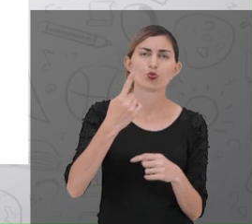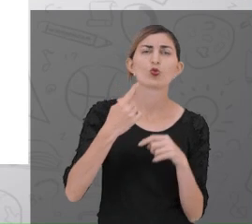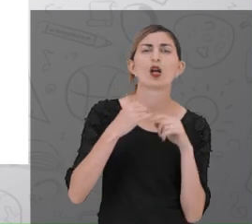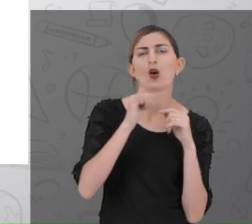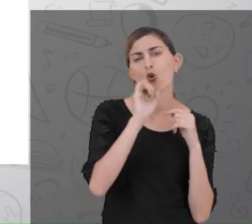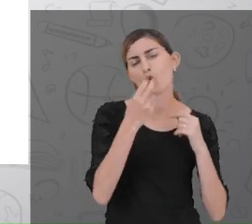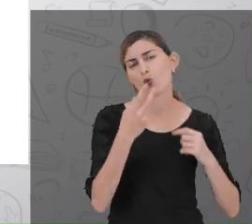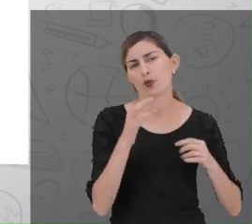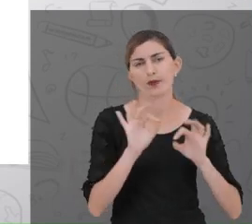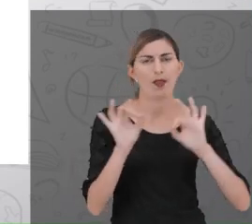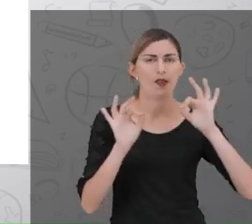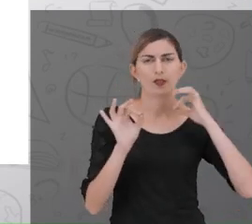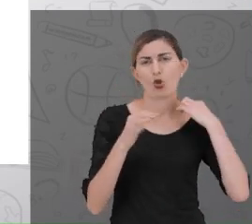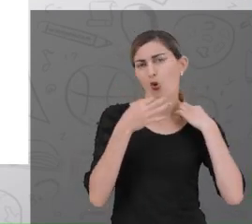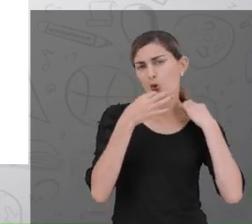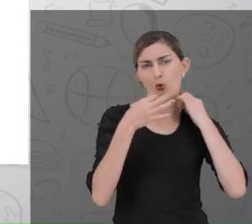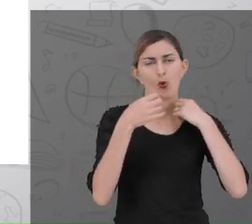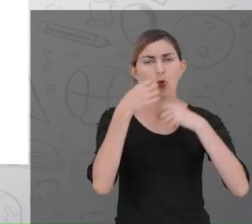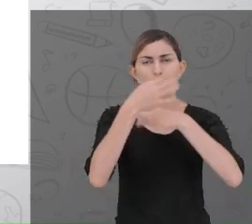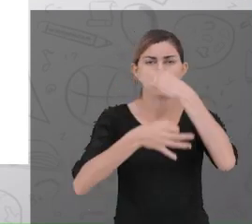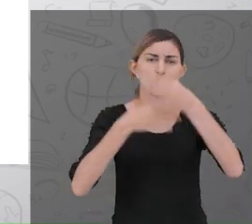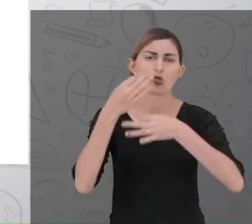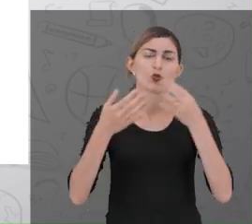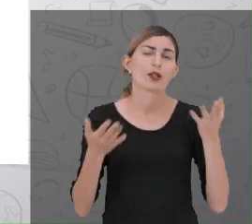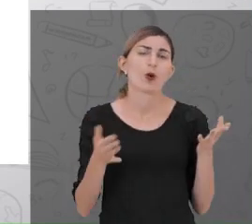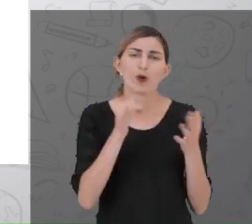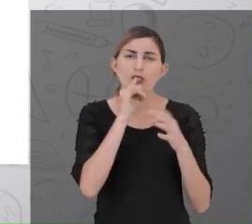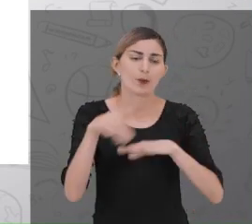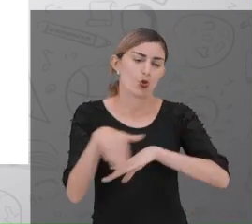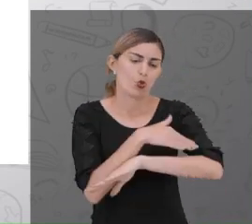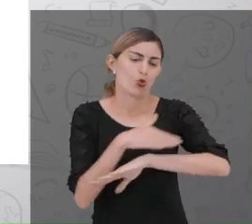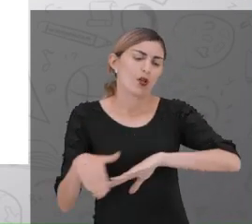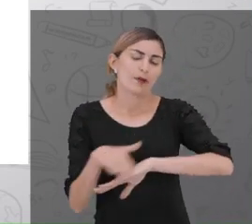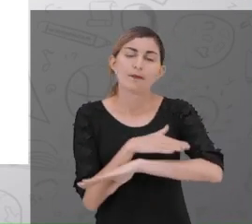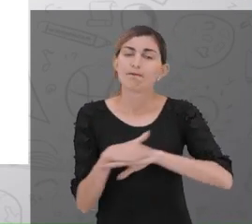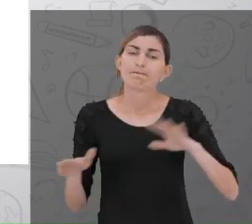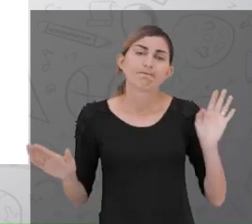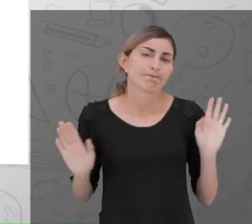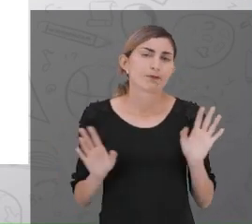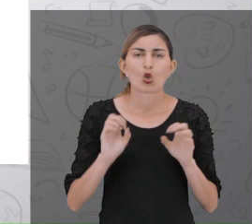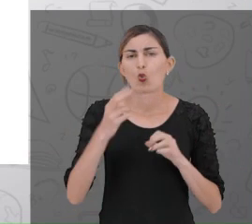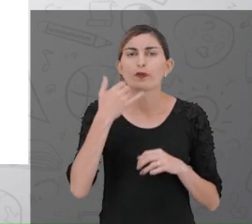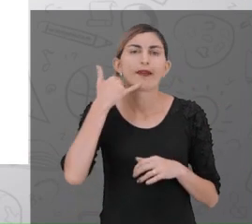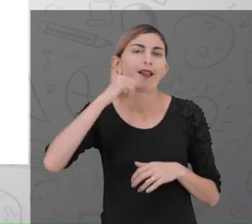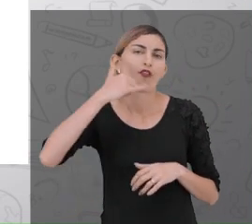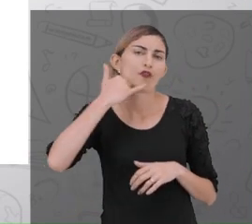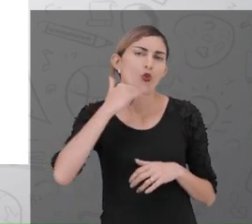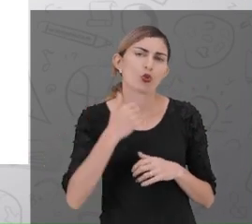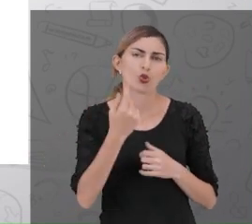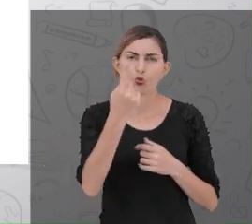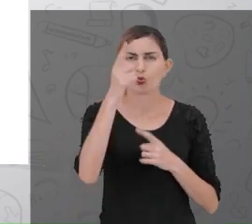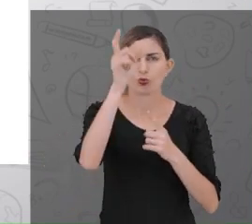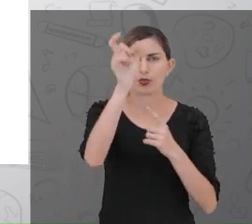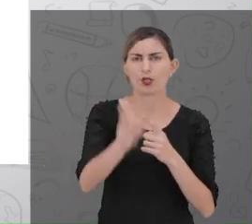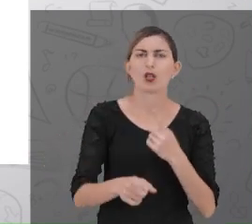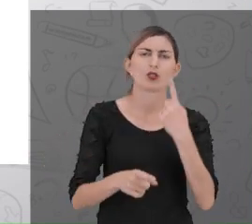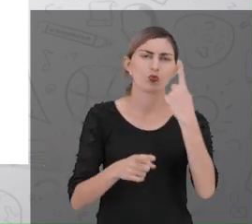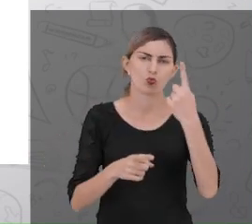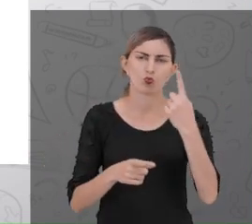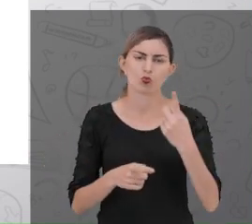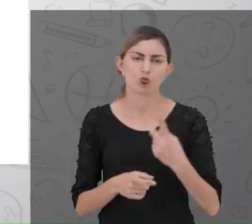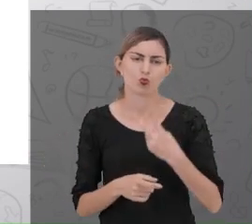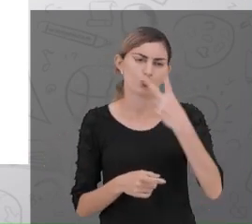ou nenhuma, nesse caso, que é opcional, endereços. Ou então telefone. Um